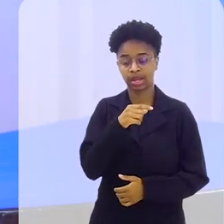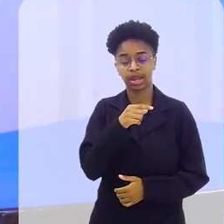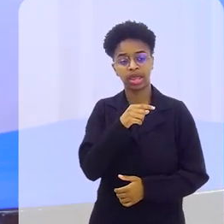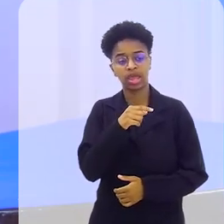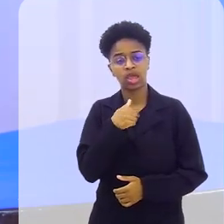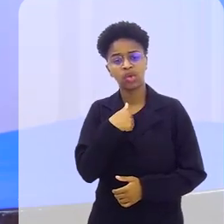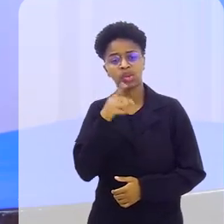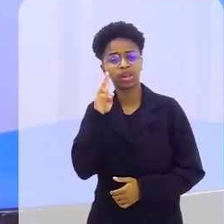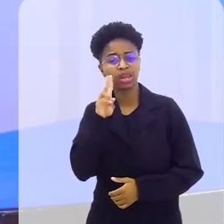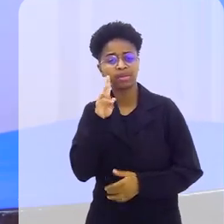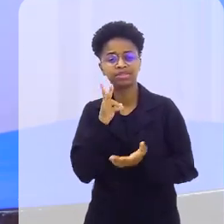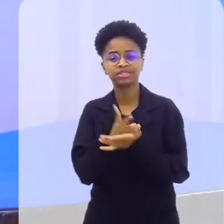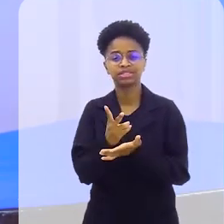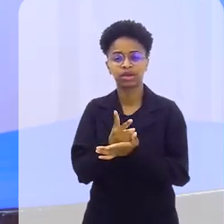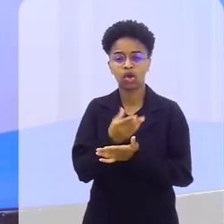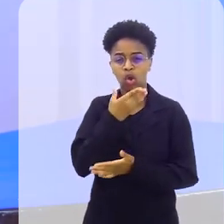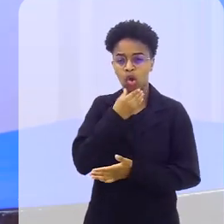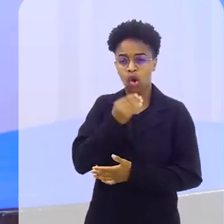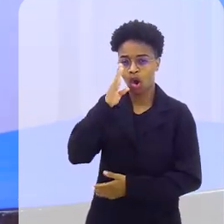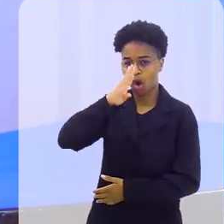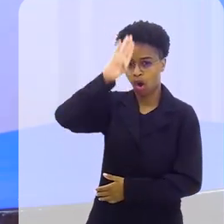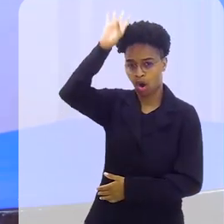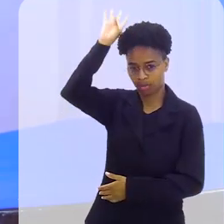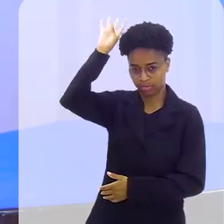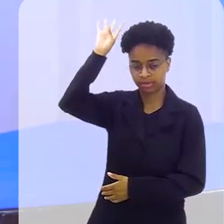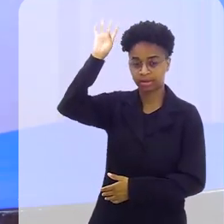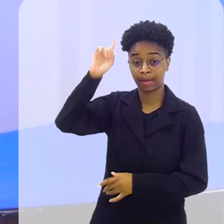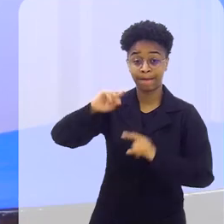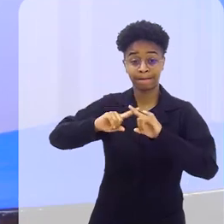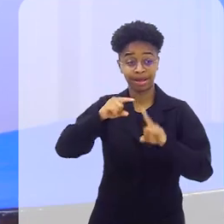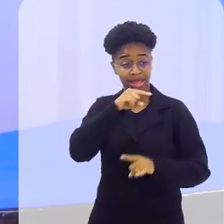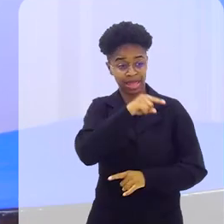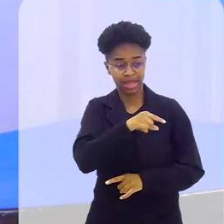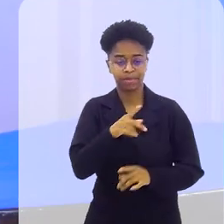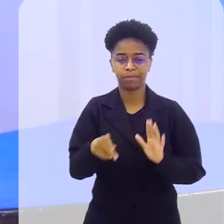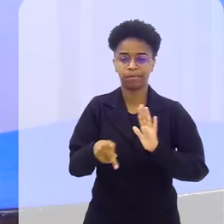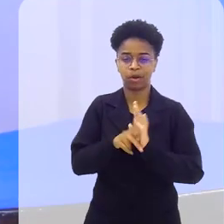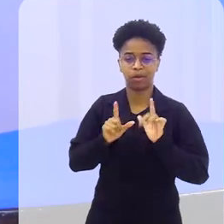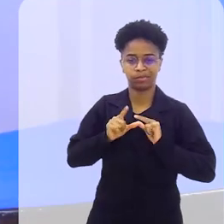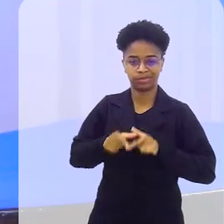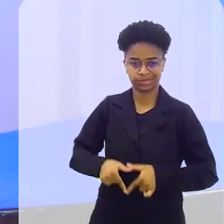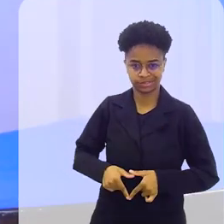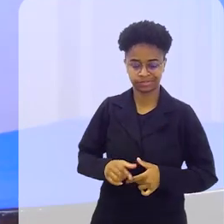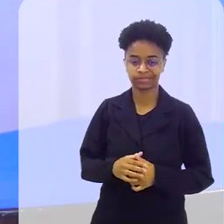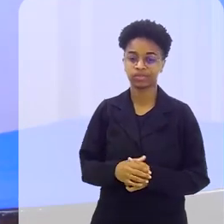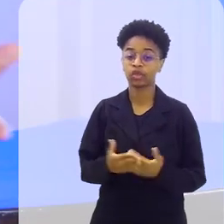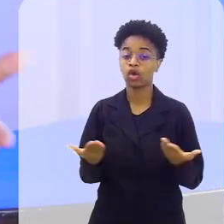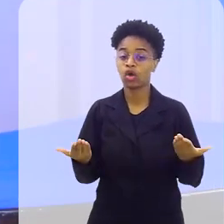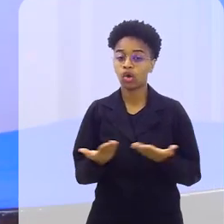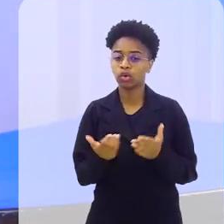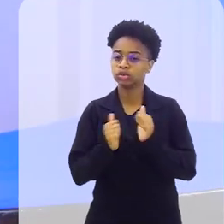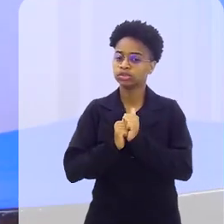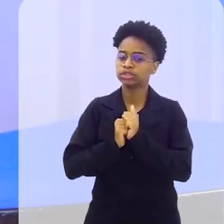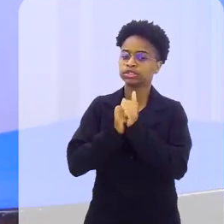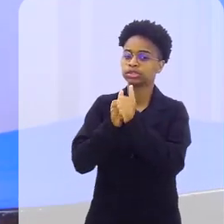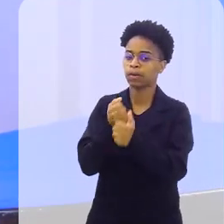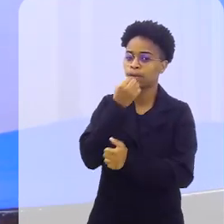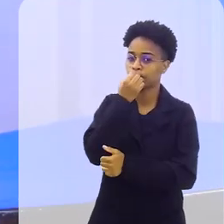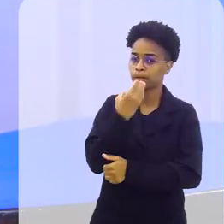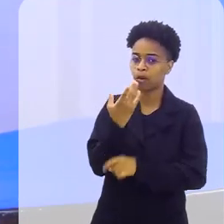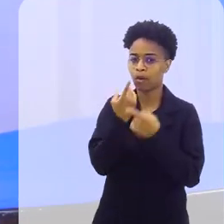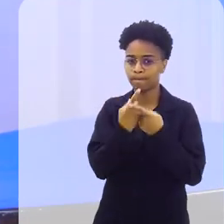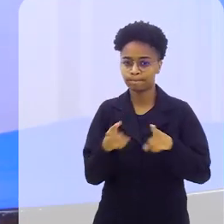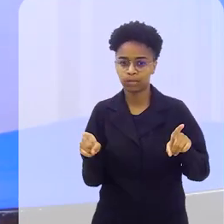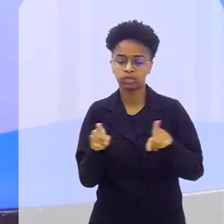de idade. Ele faz me lembrar aqueles homens de Roma, mas ele é de Israel. Hoje é um devoto